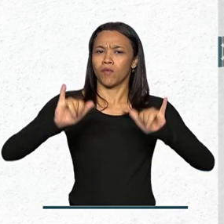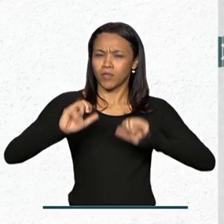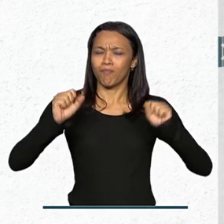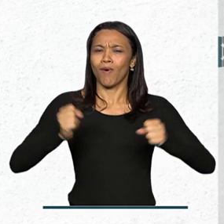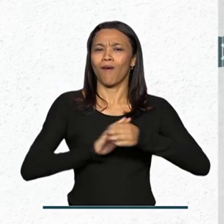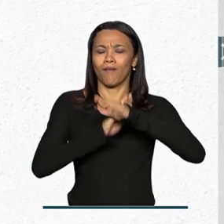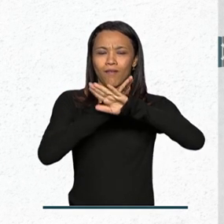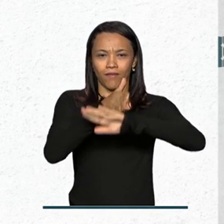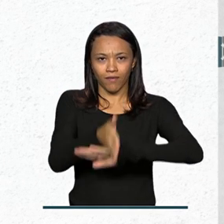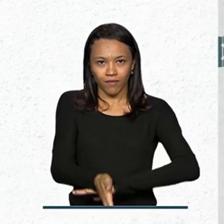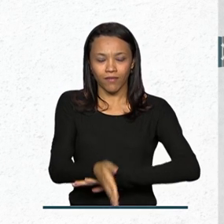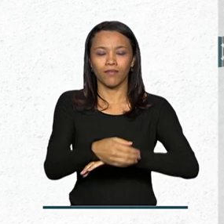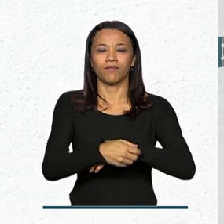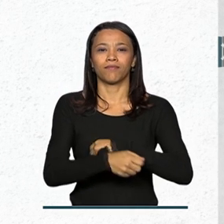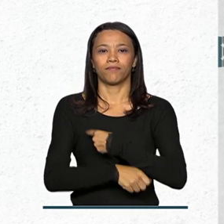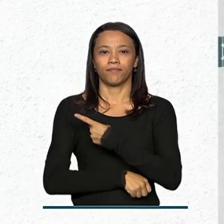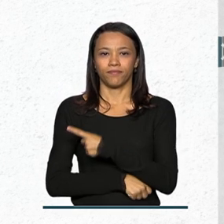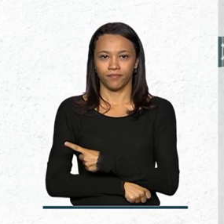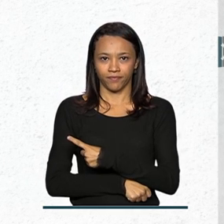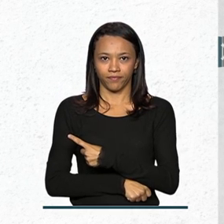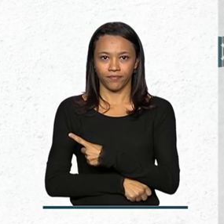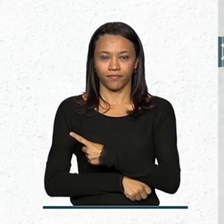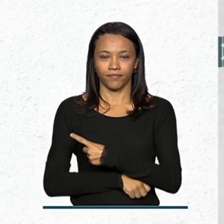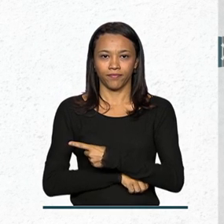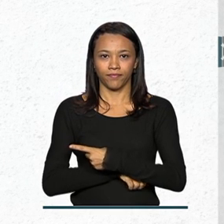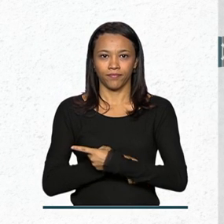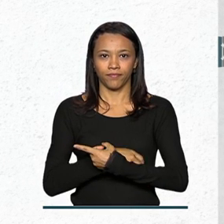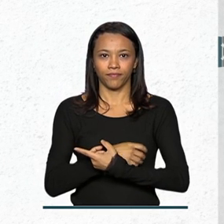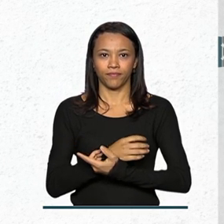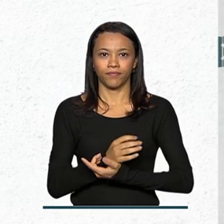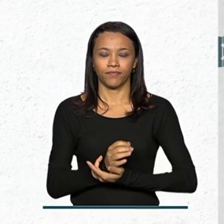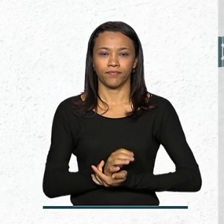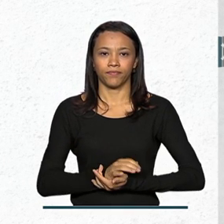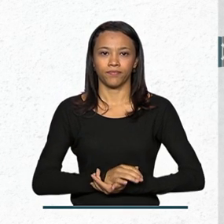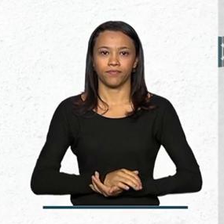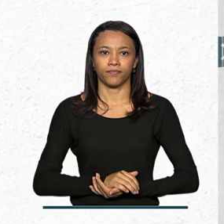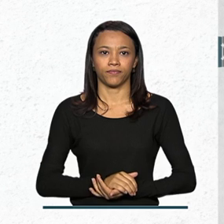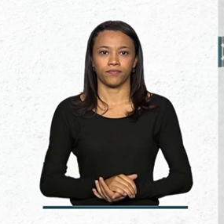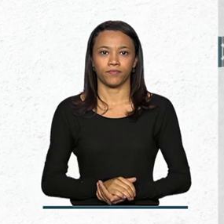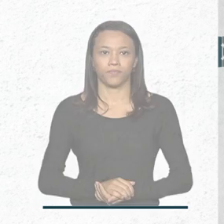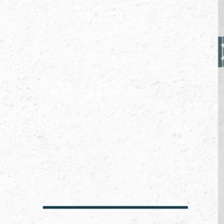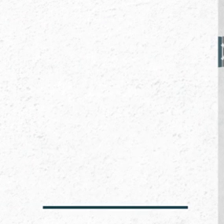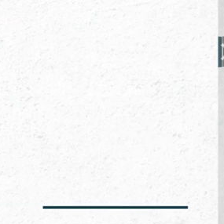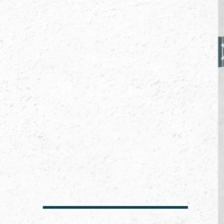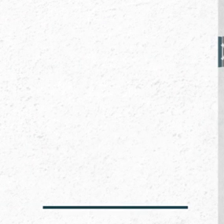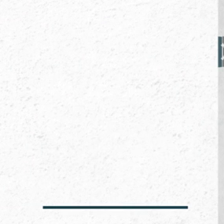informações em www.mma.gov.br.